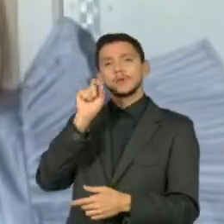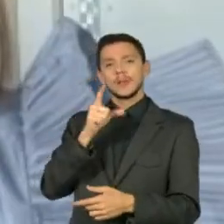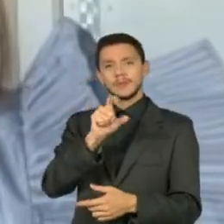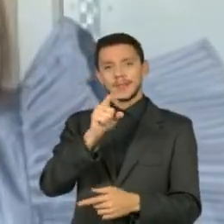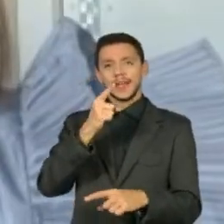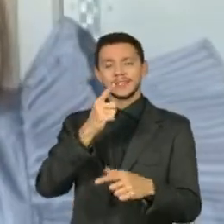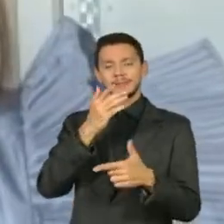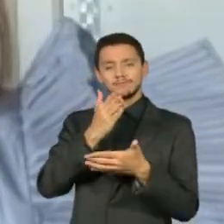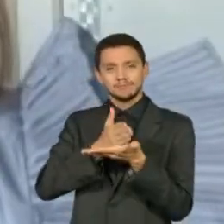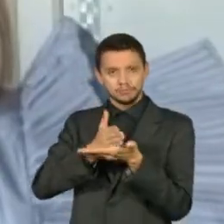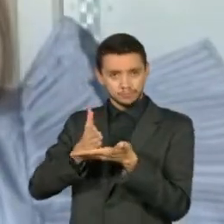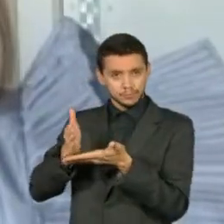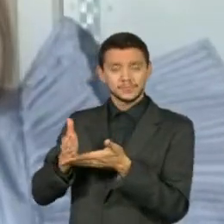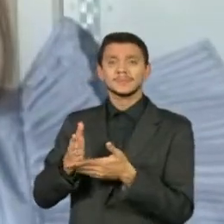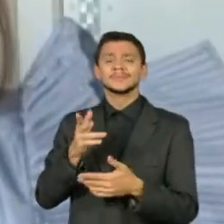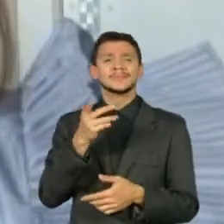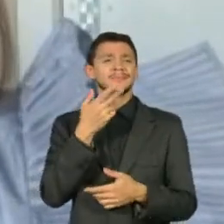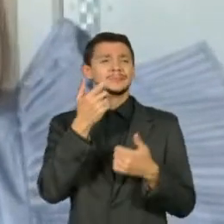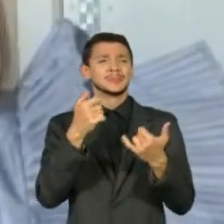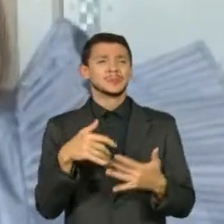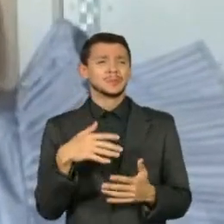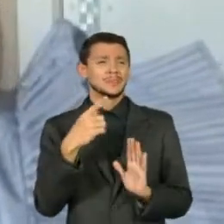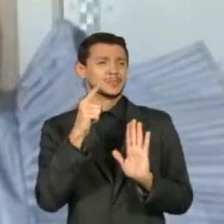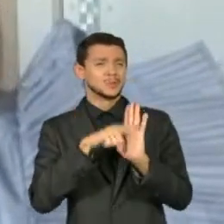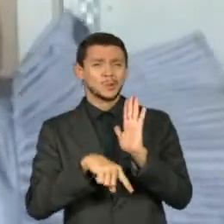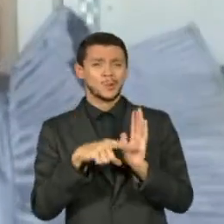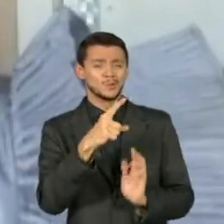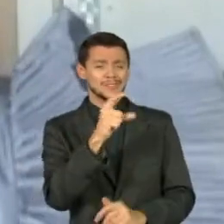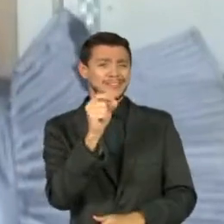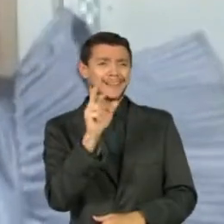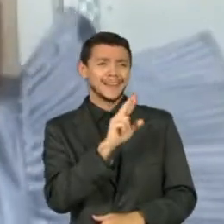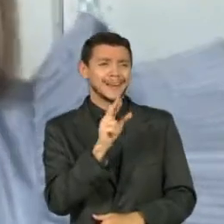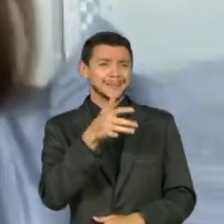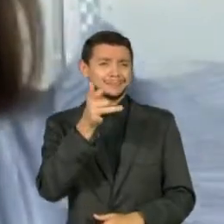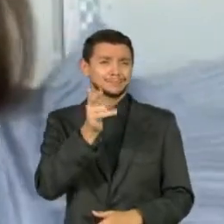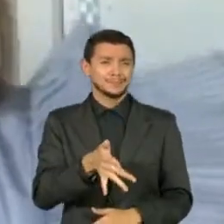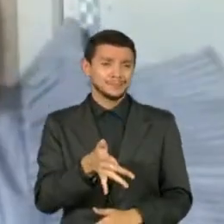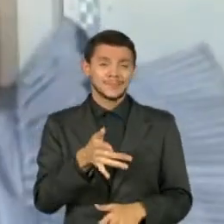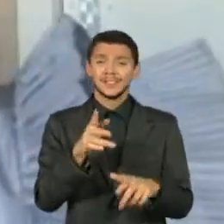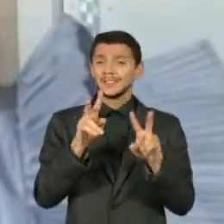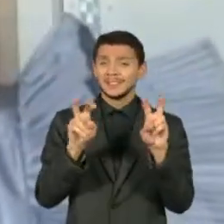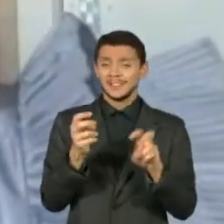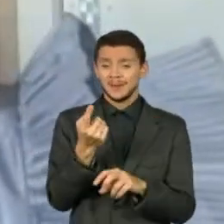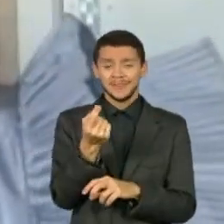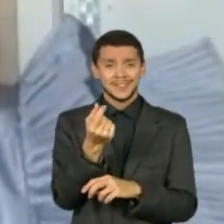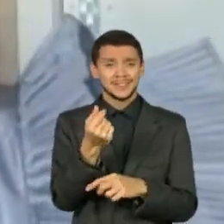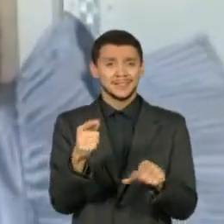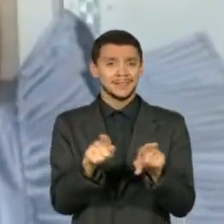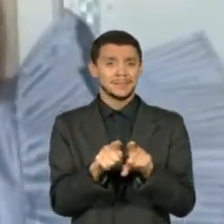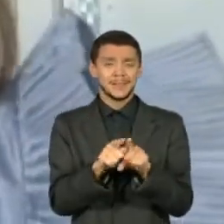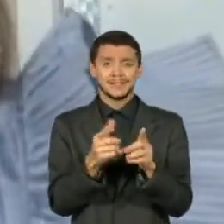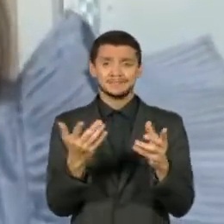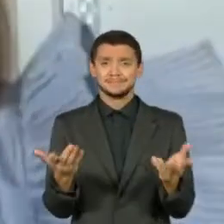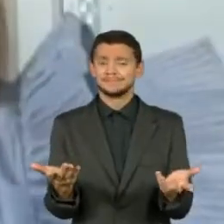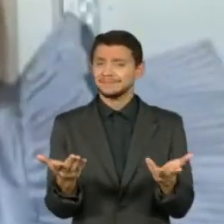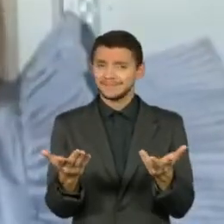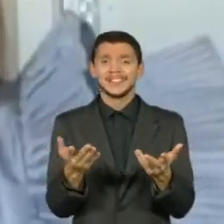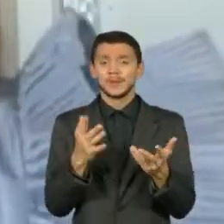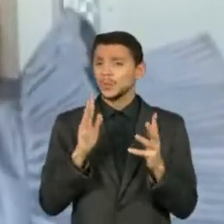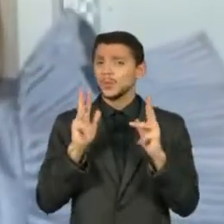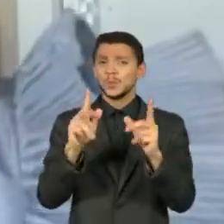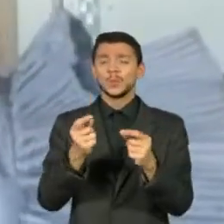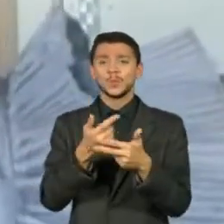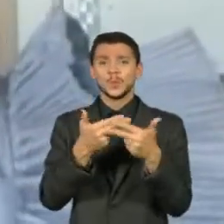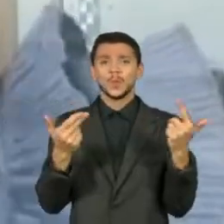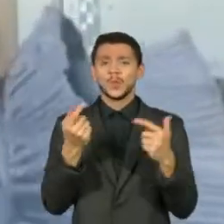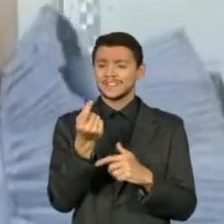é insignificante, né? É R$100 de desconto. E a questão financeira, né? Tudo aumentou, né? Não